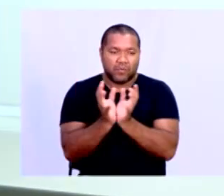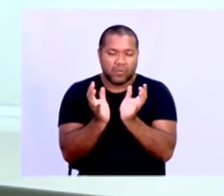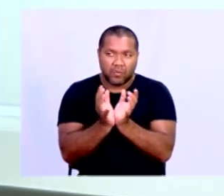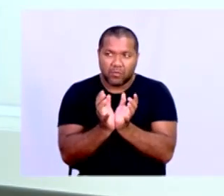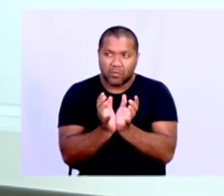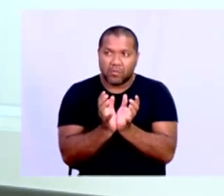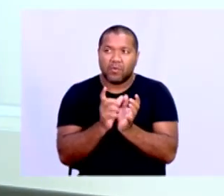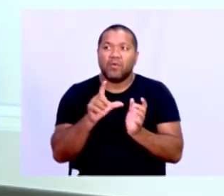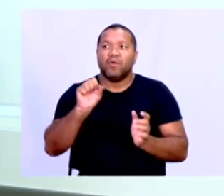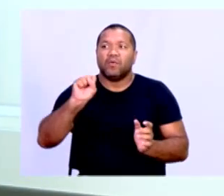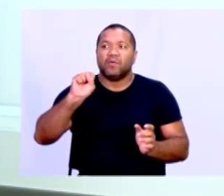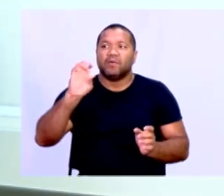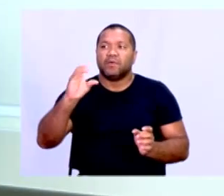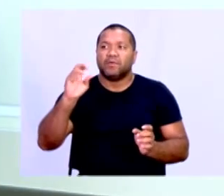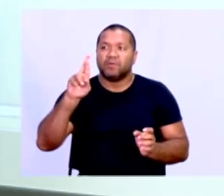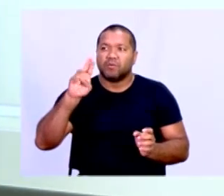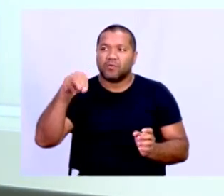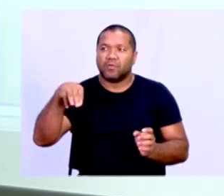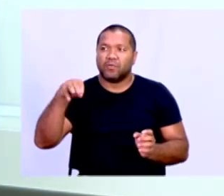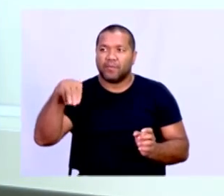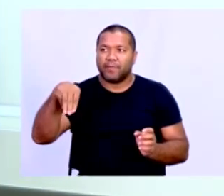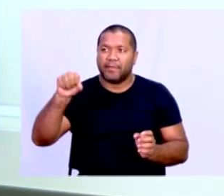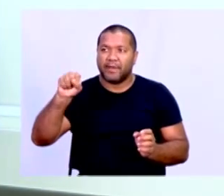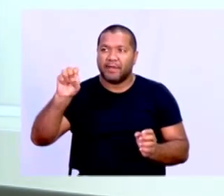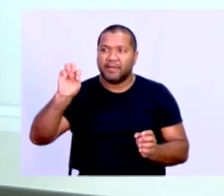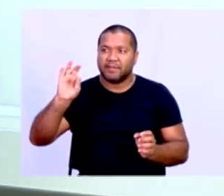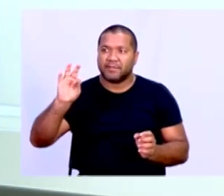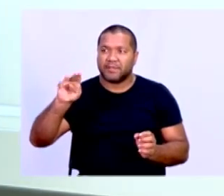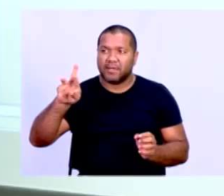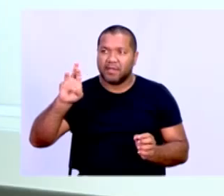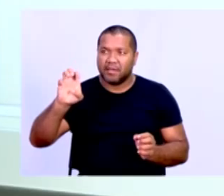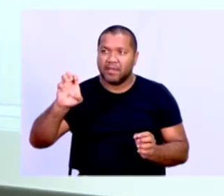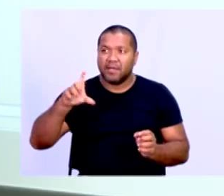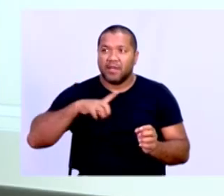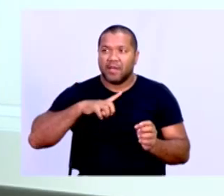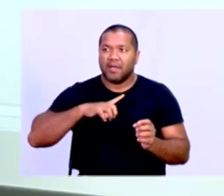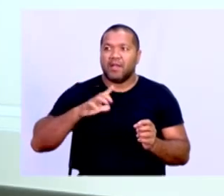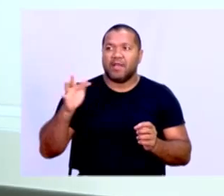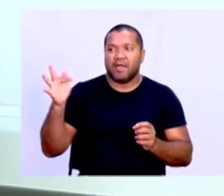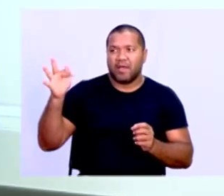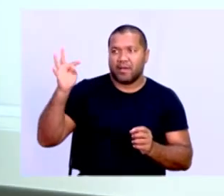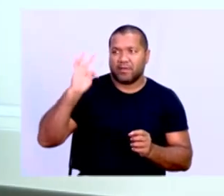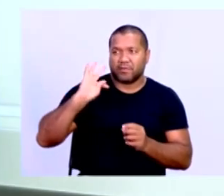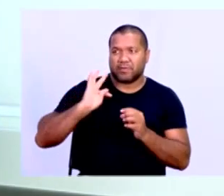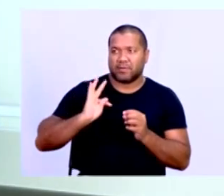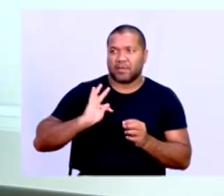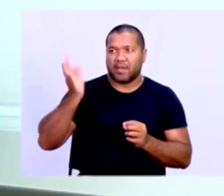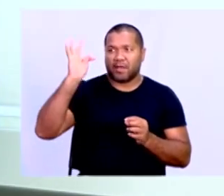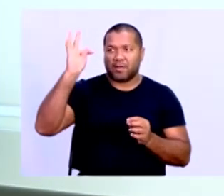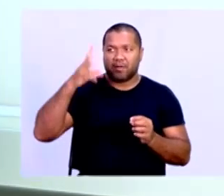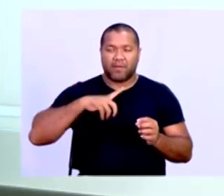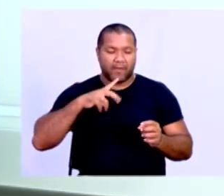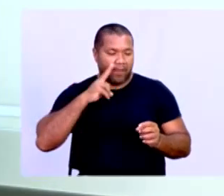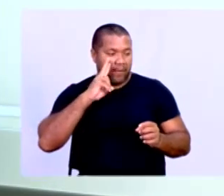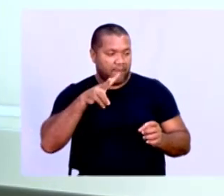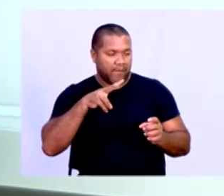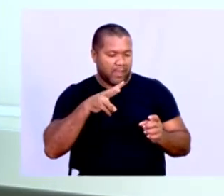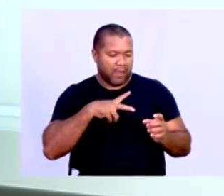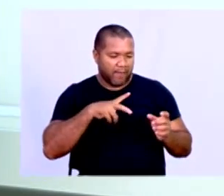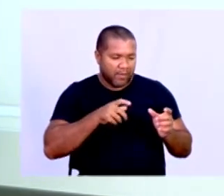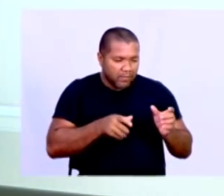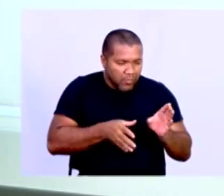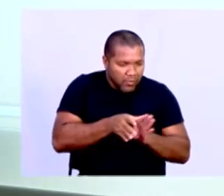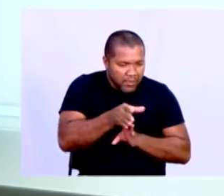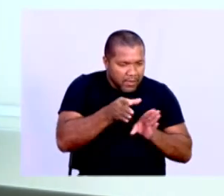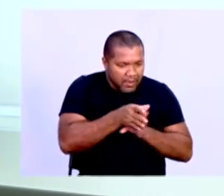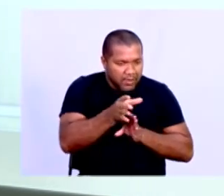o Scrum Master, que é o nosso coach, é o técnico, ele que vai coordenar a equipe para desenvolver